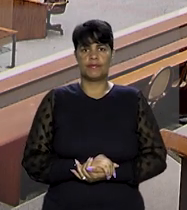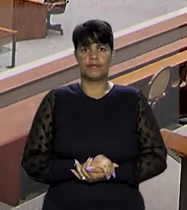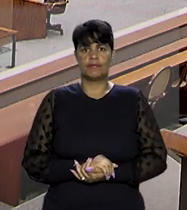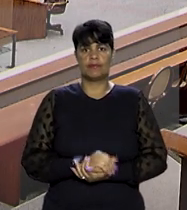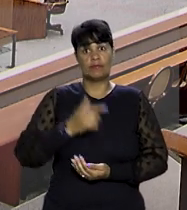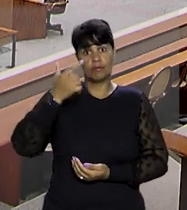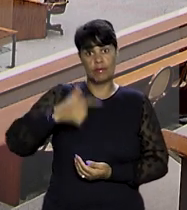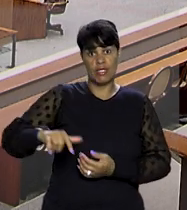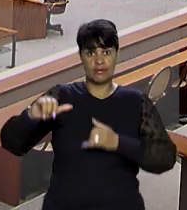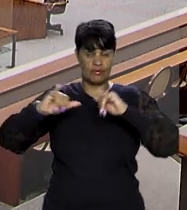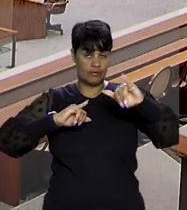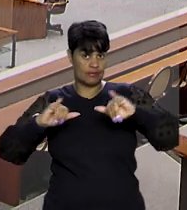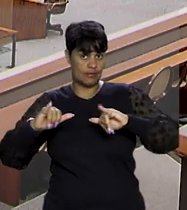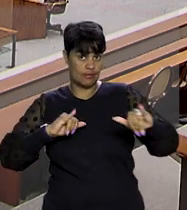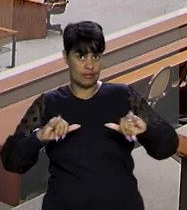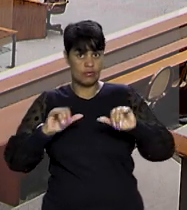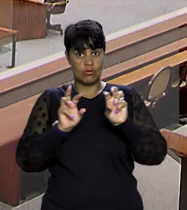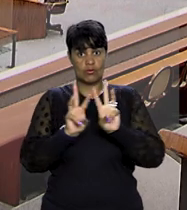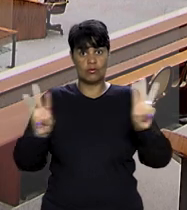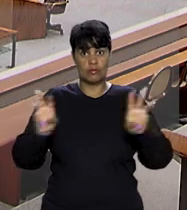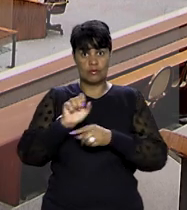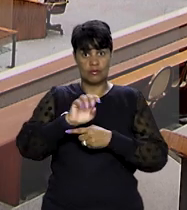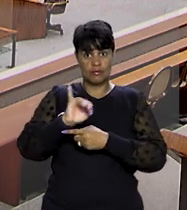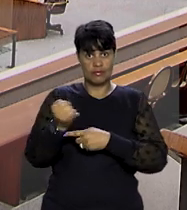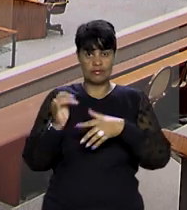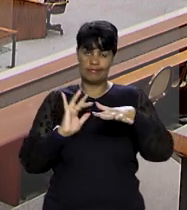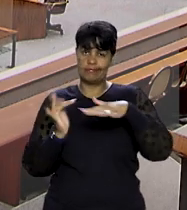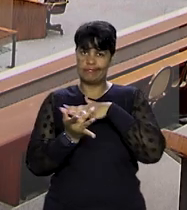agregado. Você confere outras notícias no site do